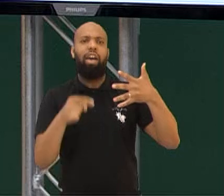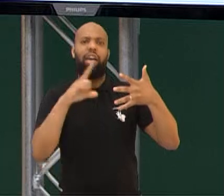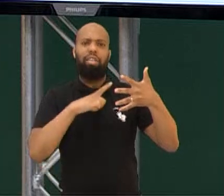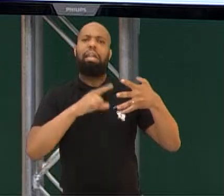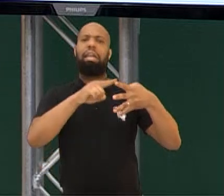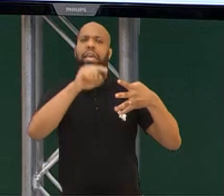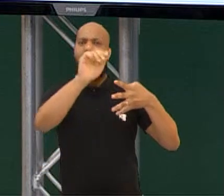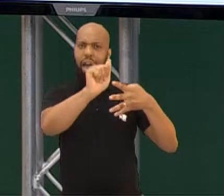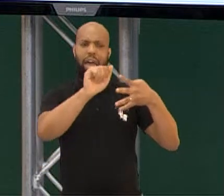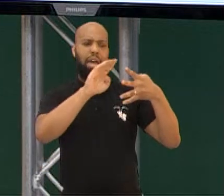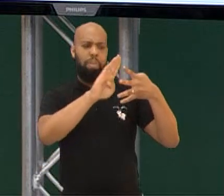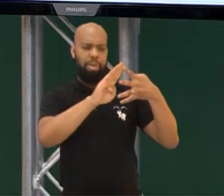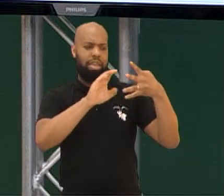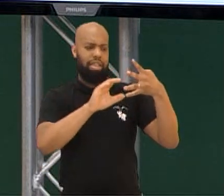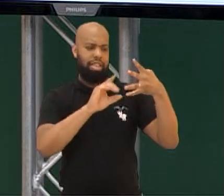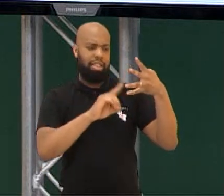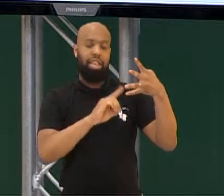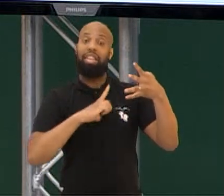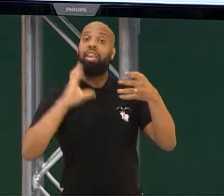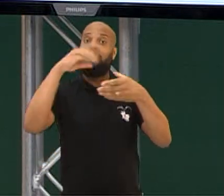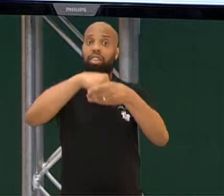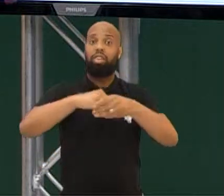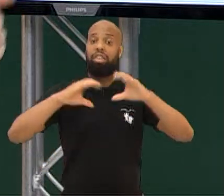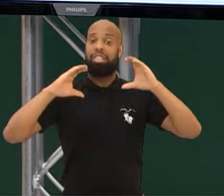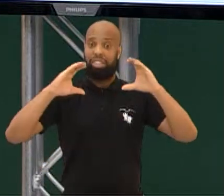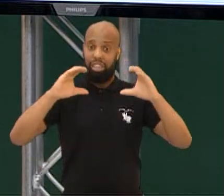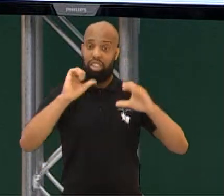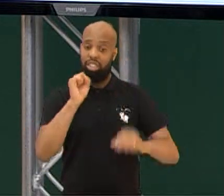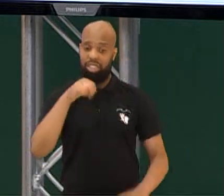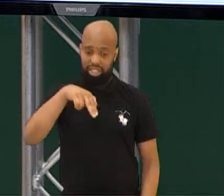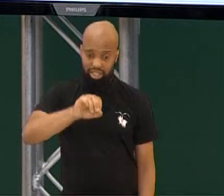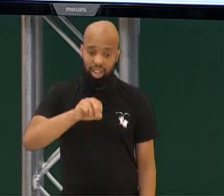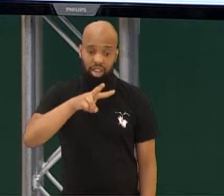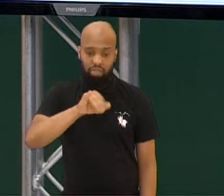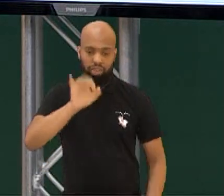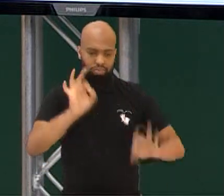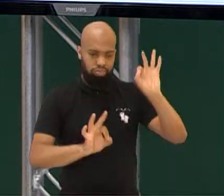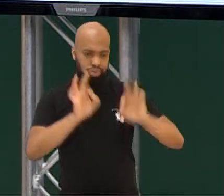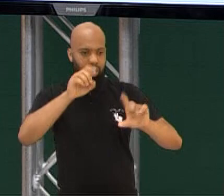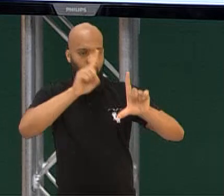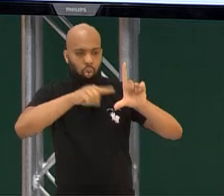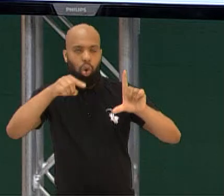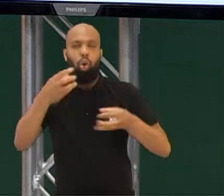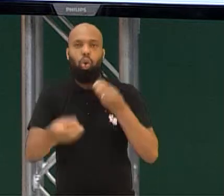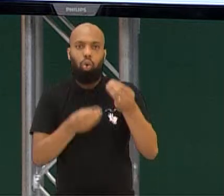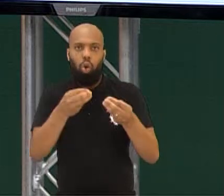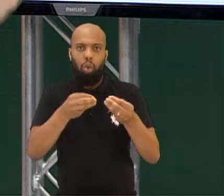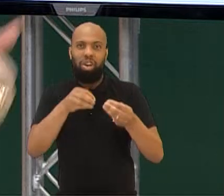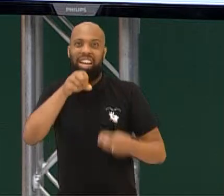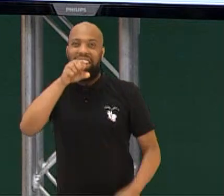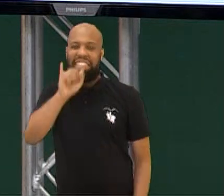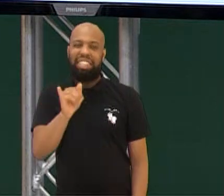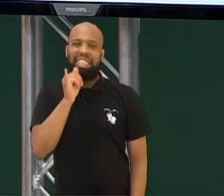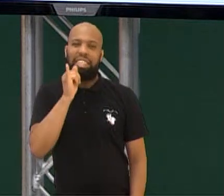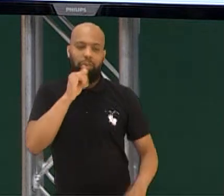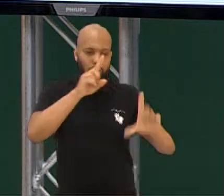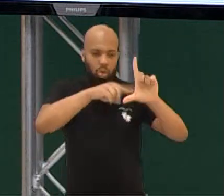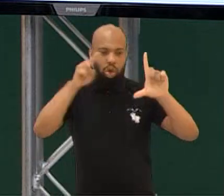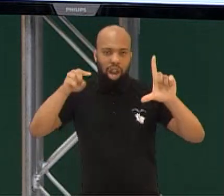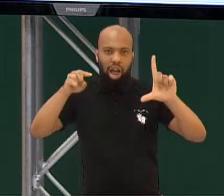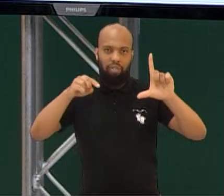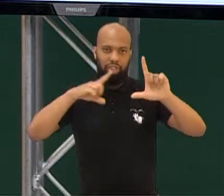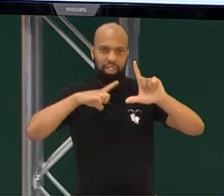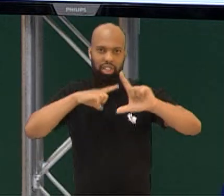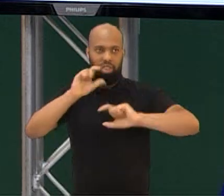na função seno. Eles vão mexer aqui, ó, na disposição desse gráfico, tá? Lembra que a professora Jaque falou na aula anterior